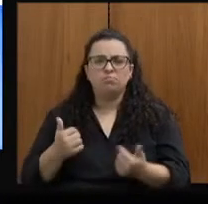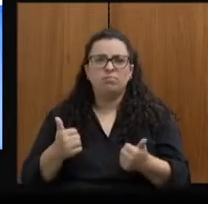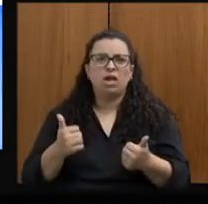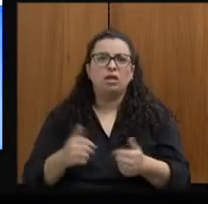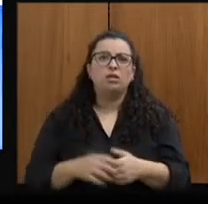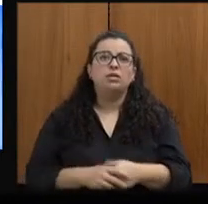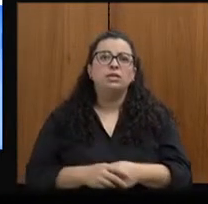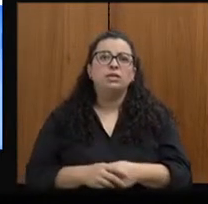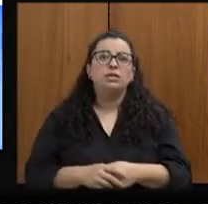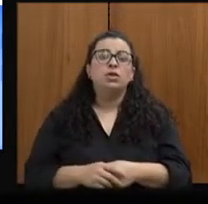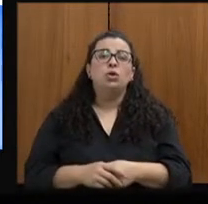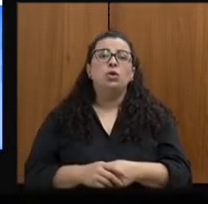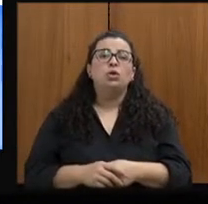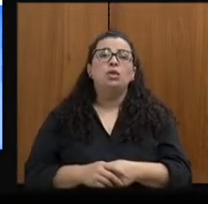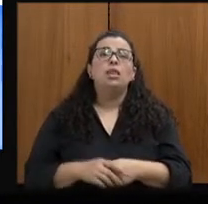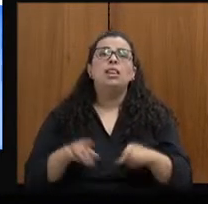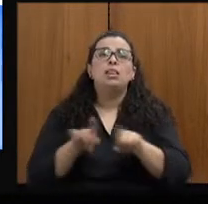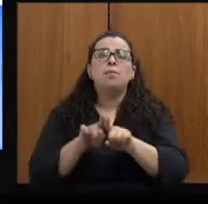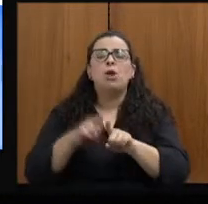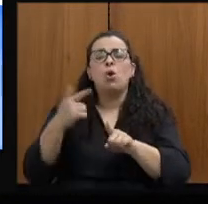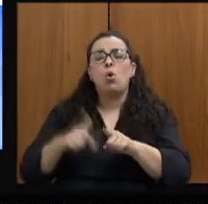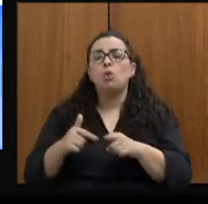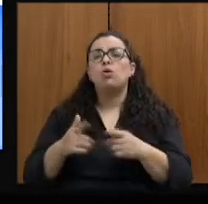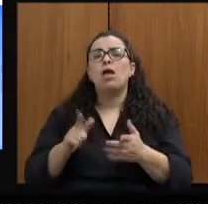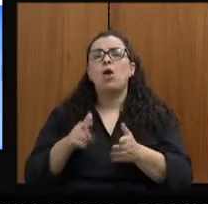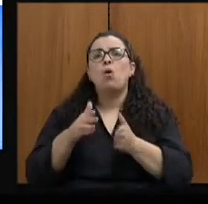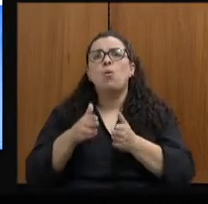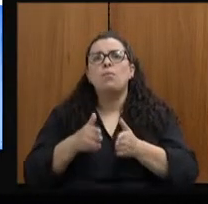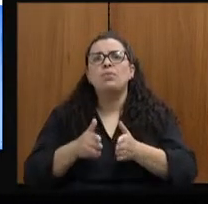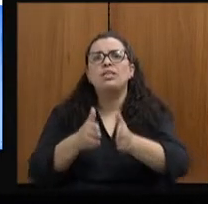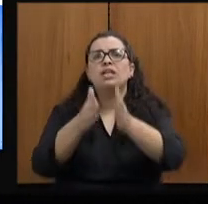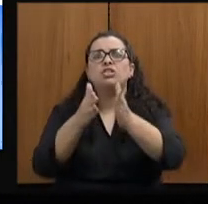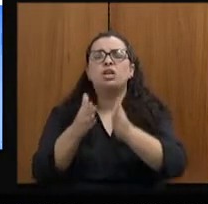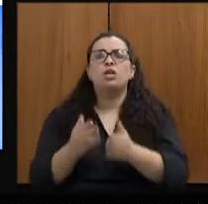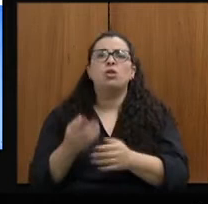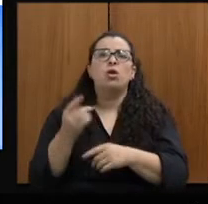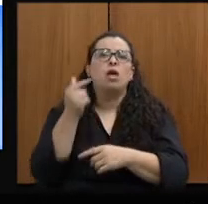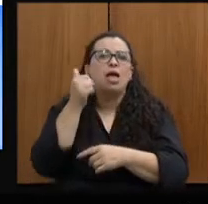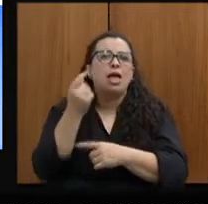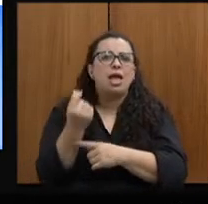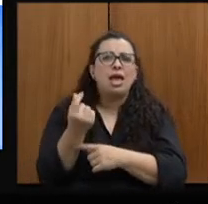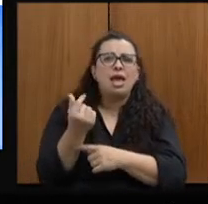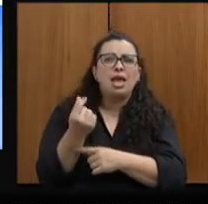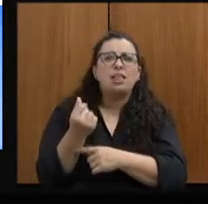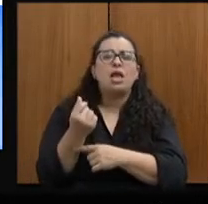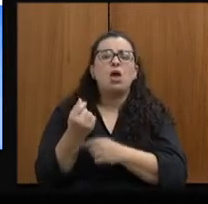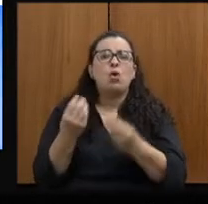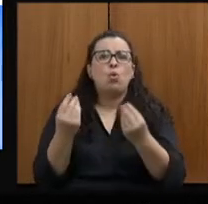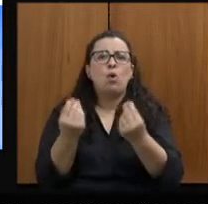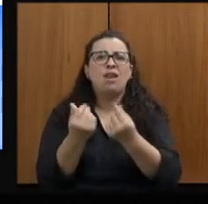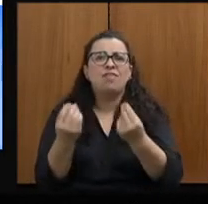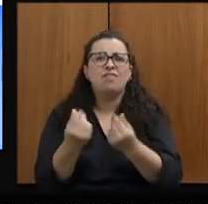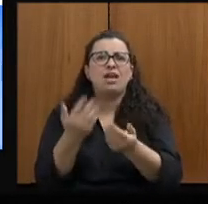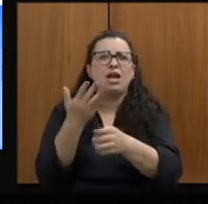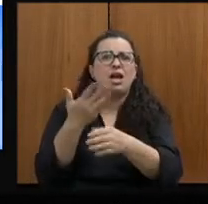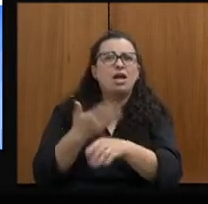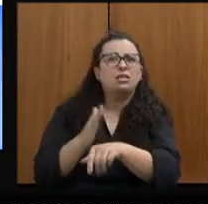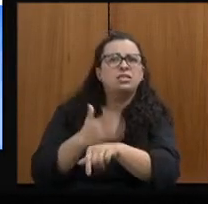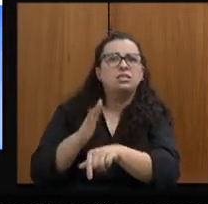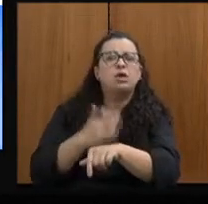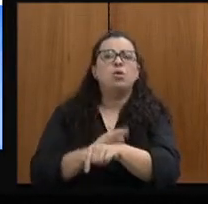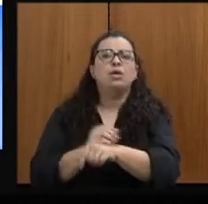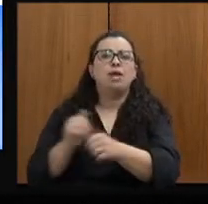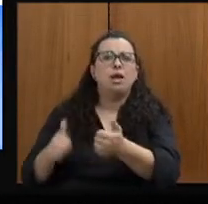um trajeto que chama Trajeto Renda de Qualificação e Assessoramento. Em 2021, nós fizemos uma